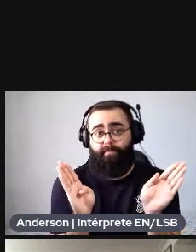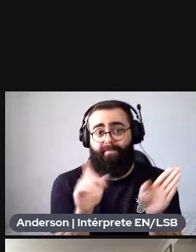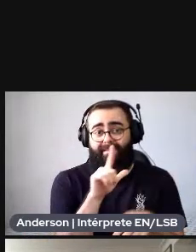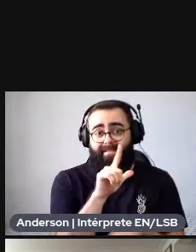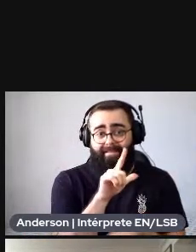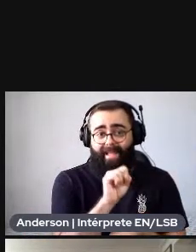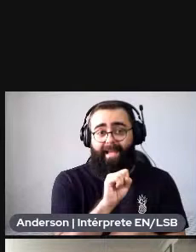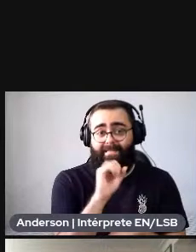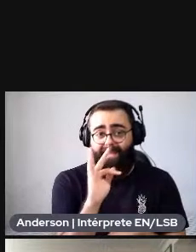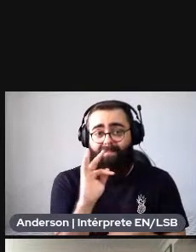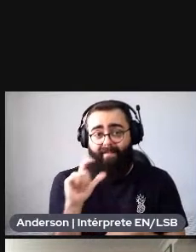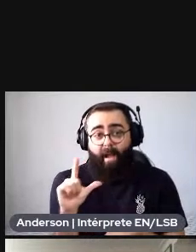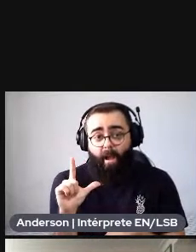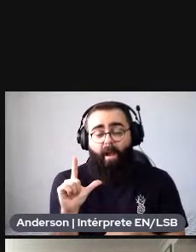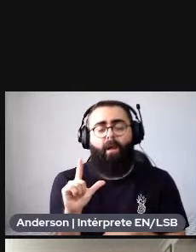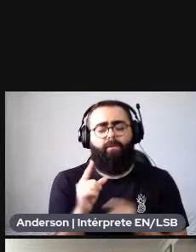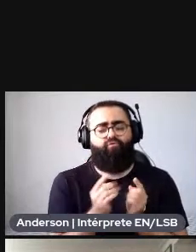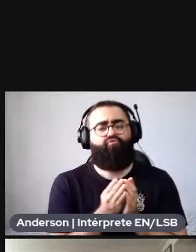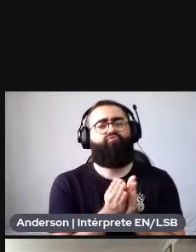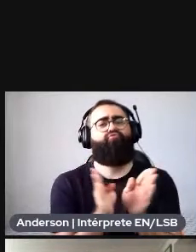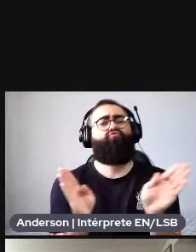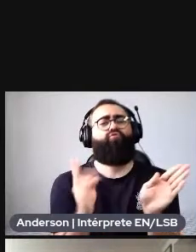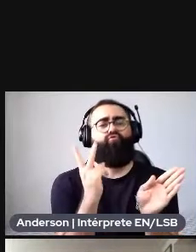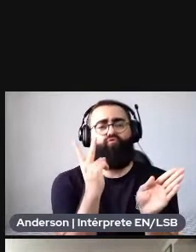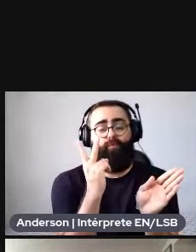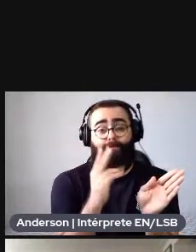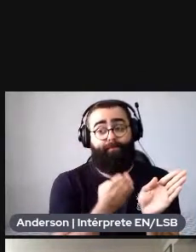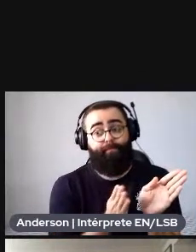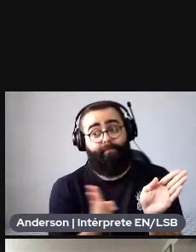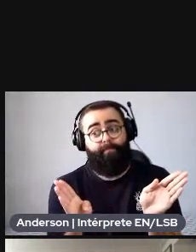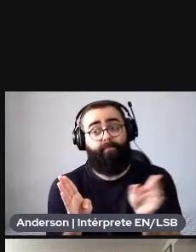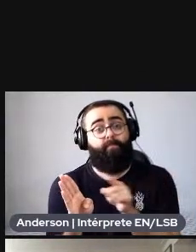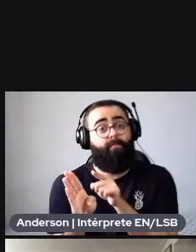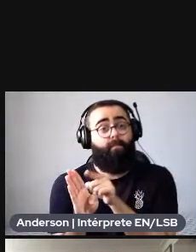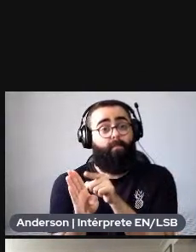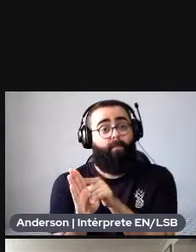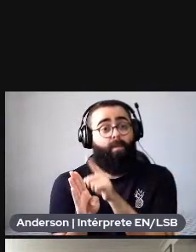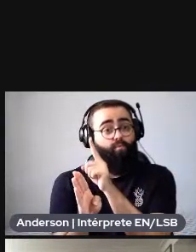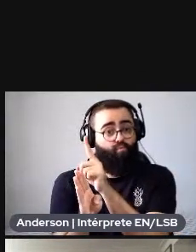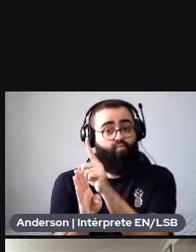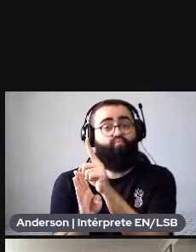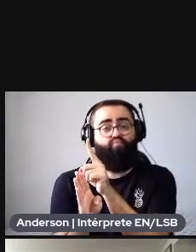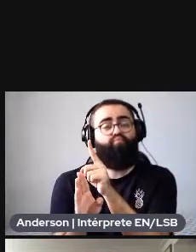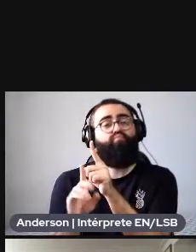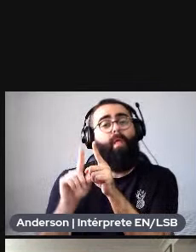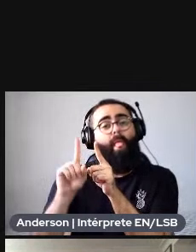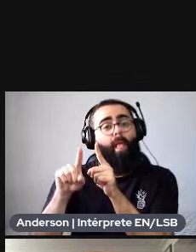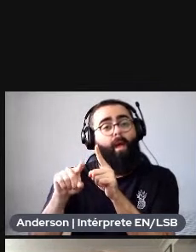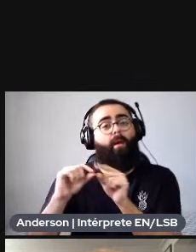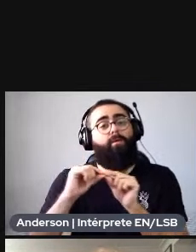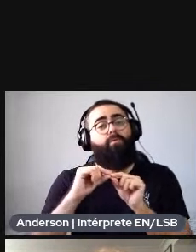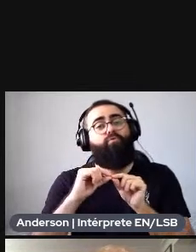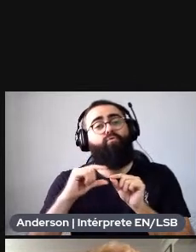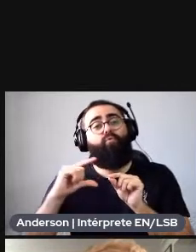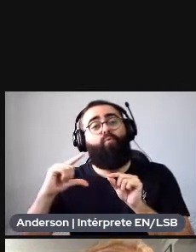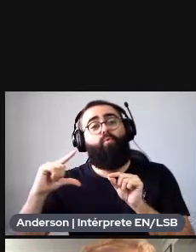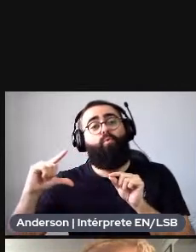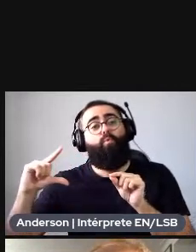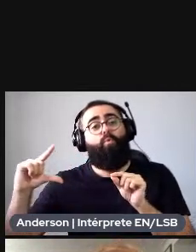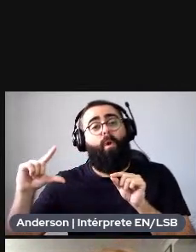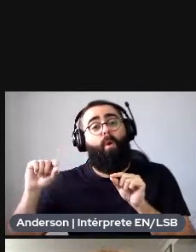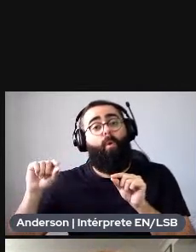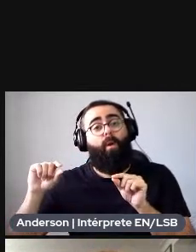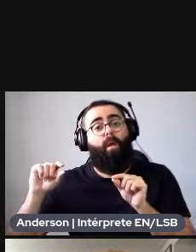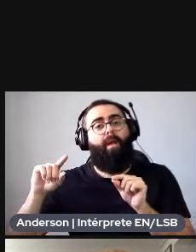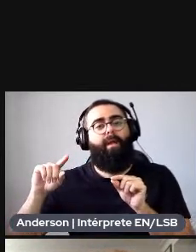teoria. Uma dessas dimensões é o contínuo de concretização, tradução possível